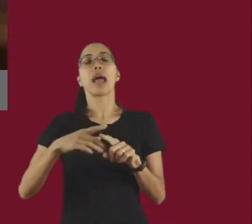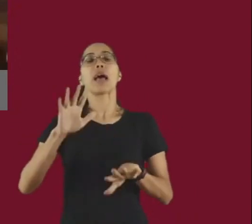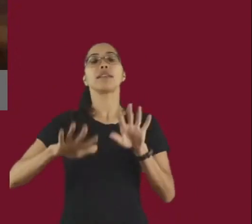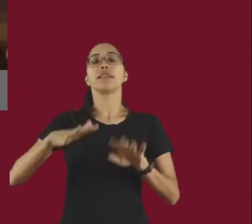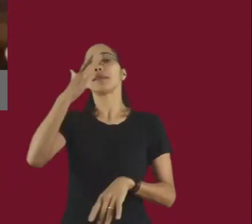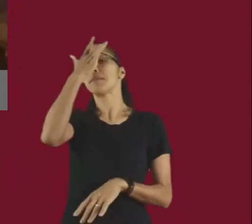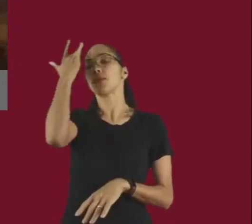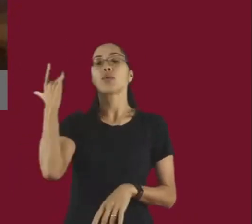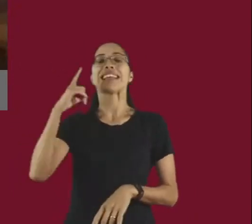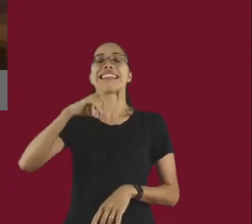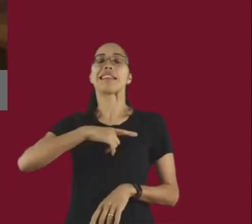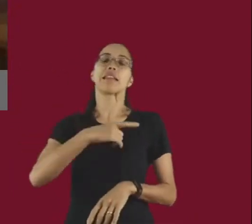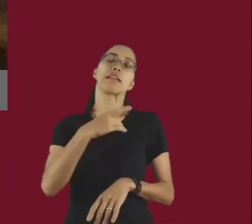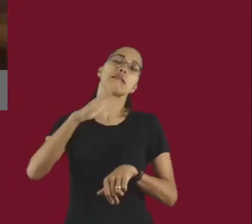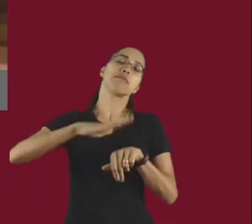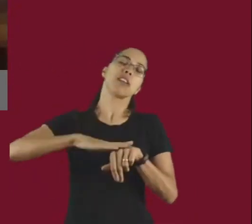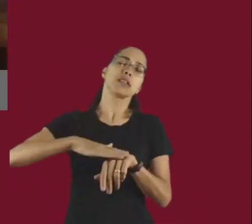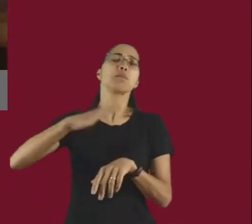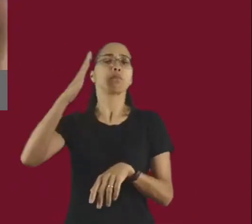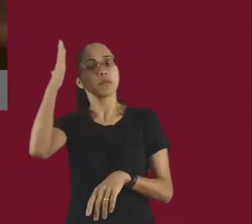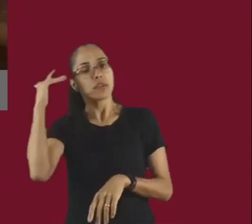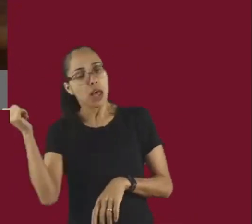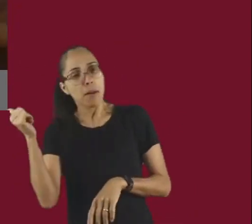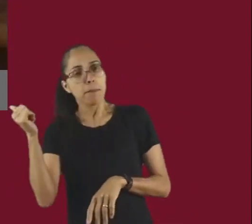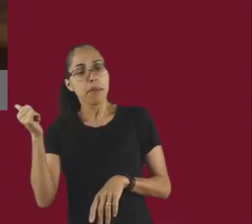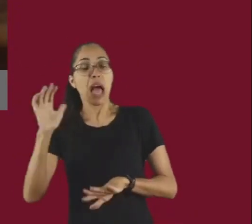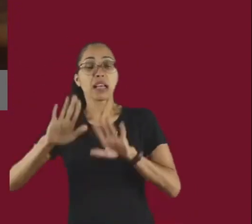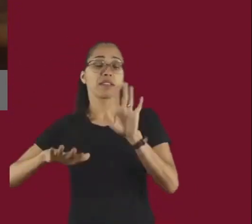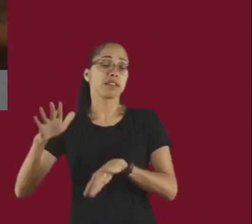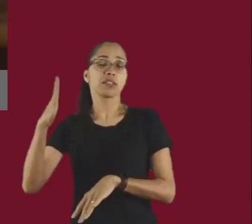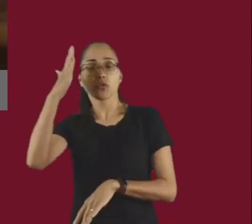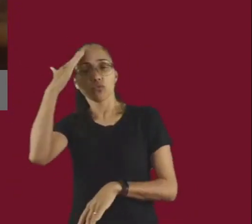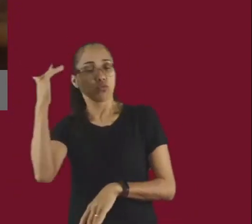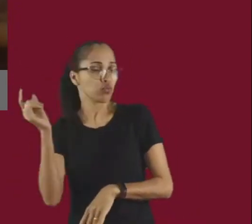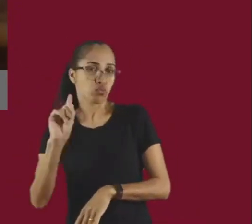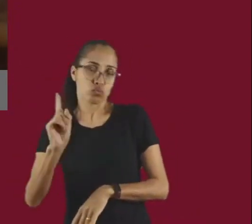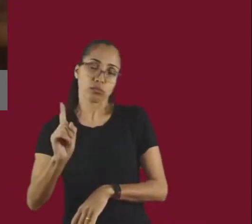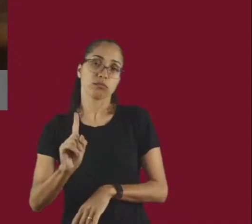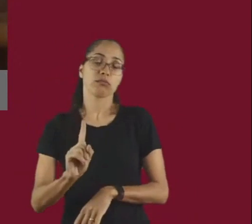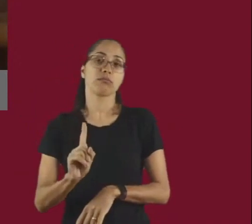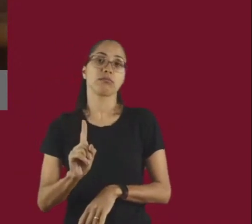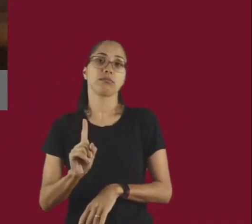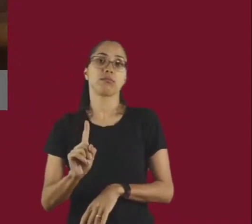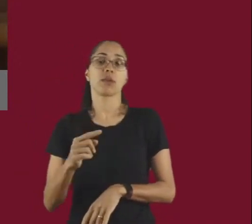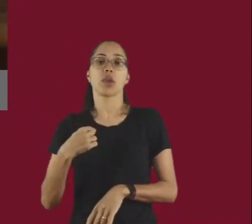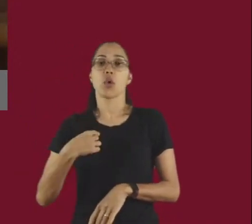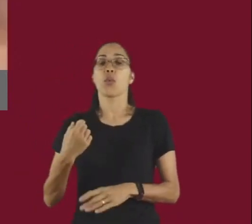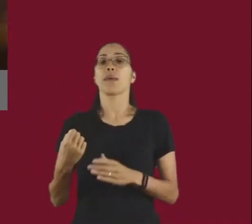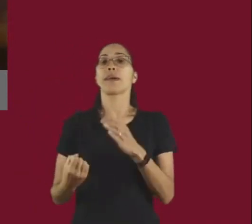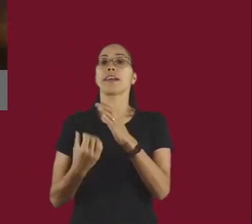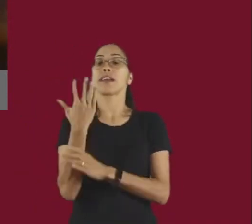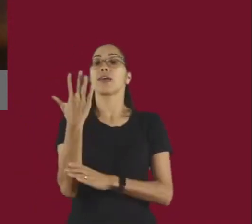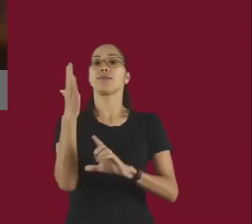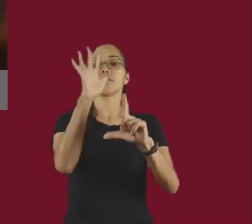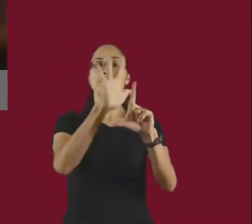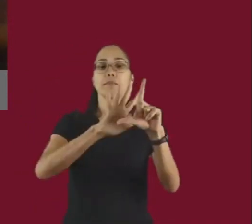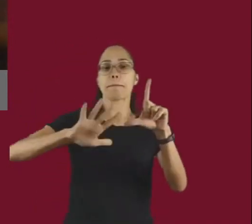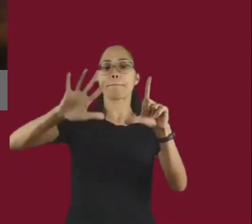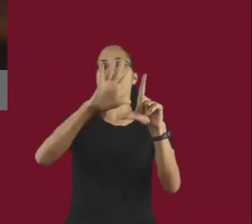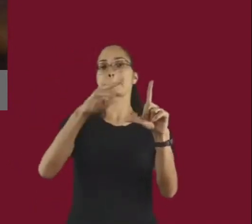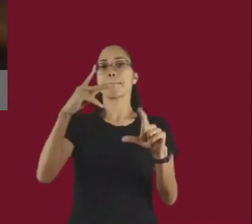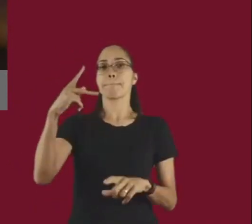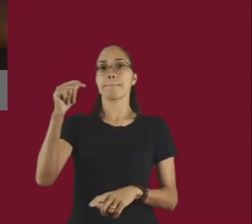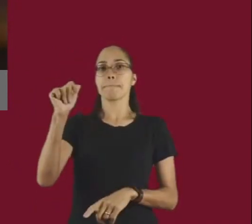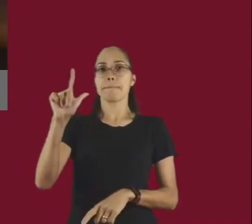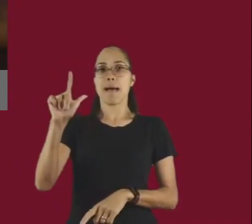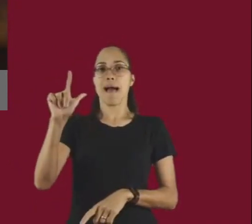que eu achei foi criar uma plataforma de jornalismo aqui. É uma